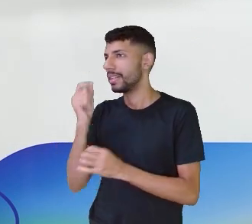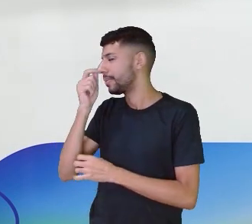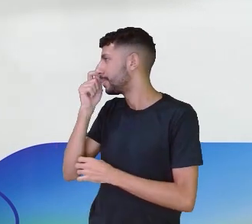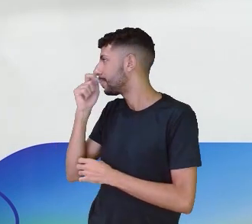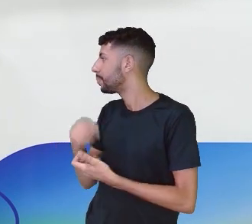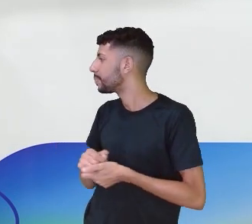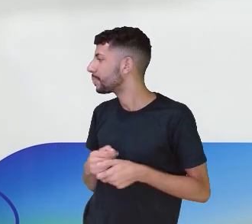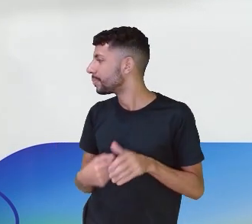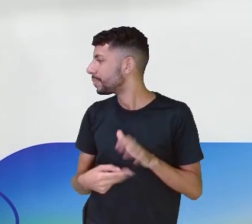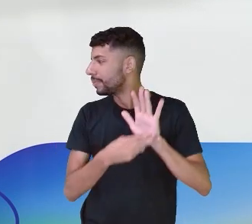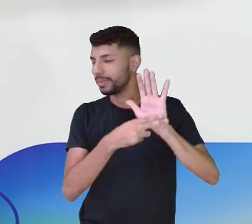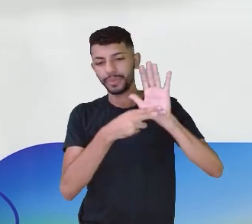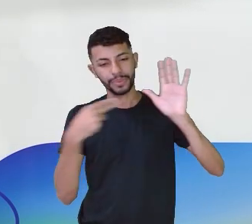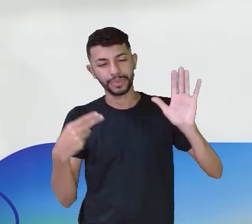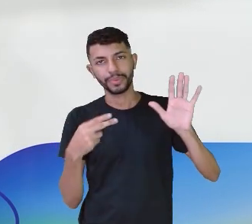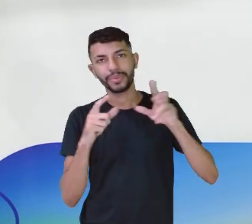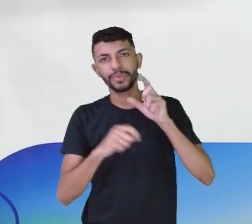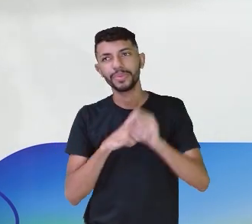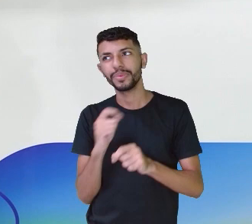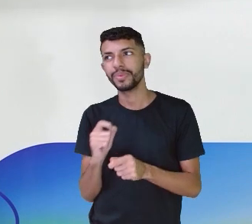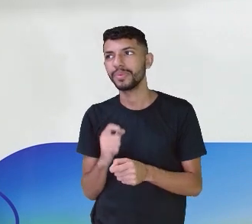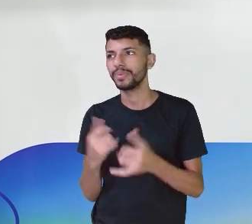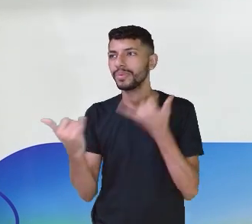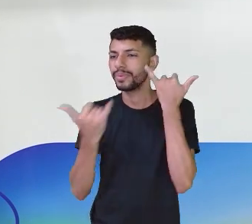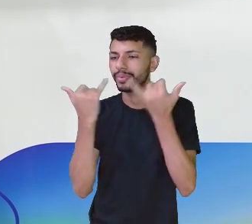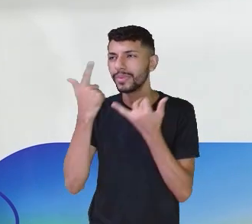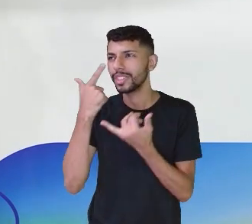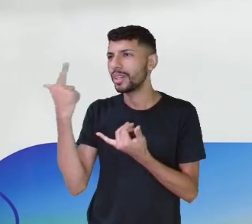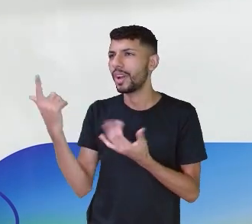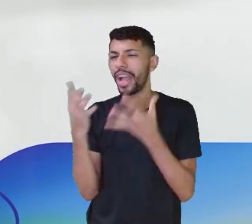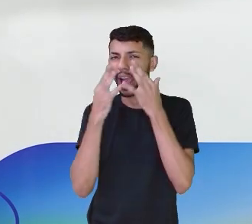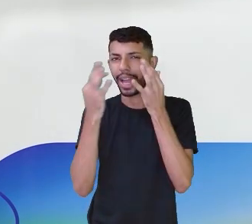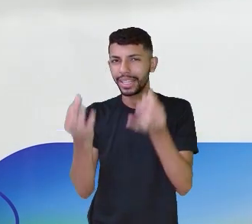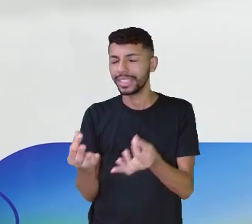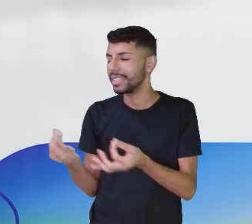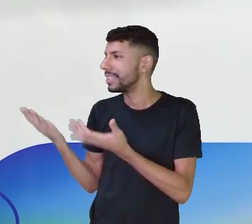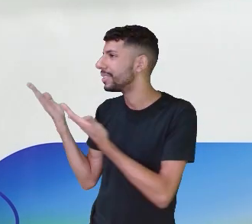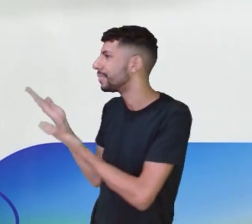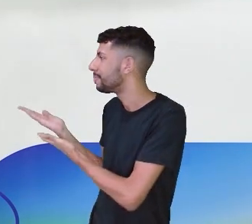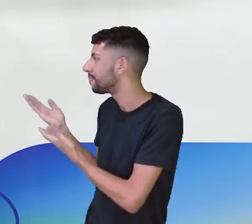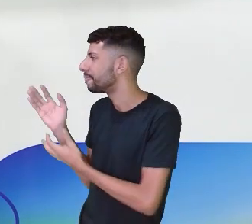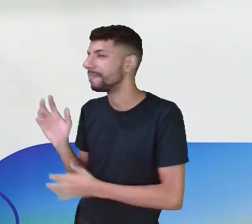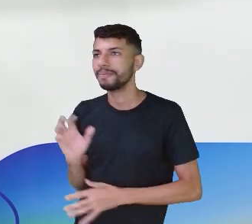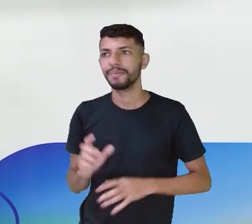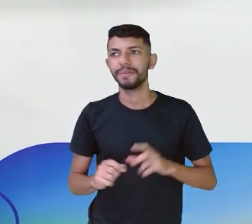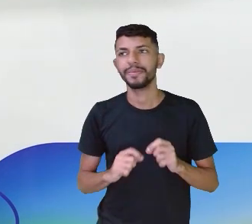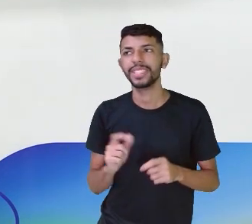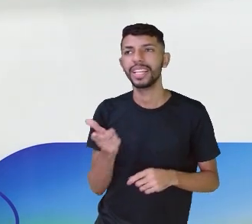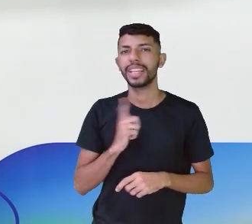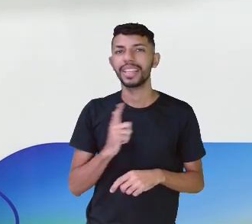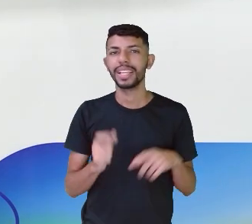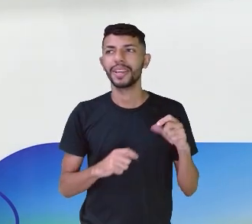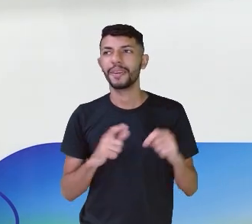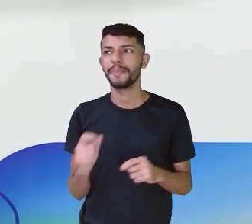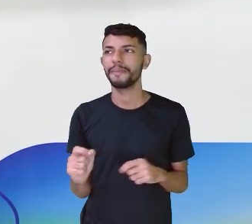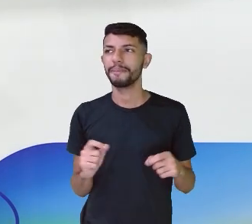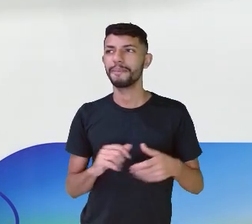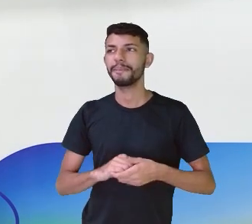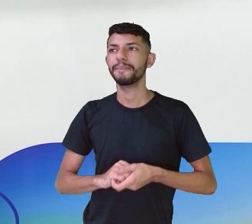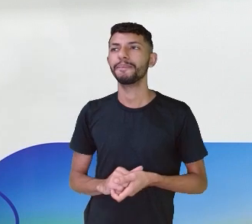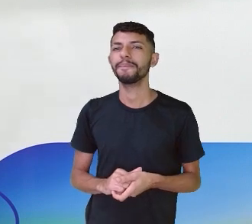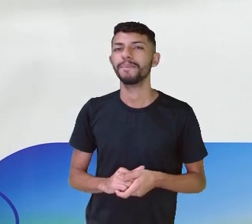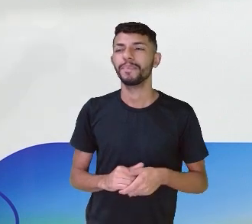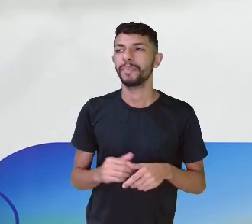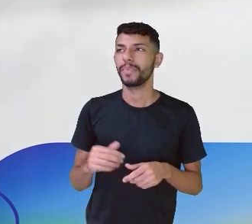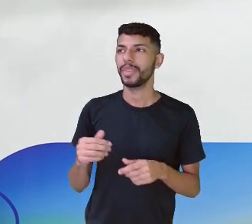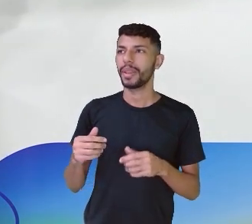A fonte, minhas informações. Gente, presta atenção. Eu tinha o meu levantamento